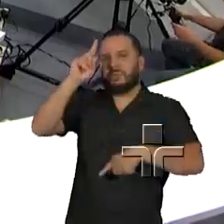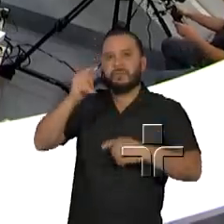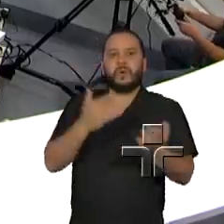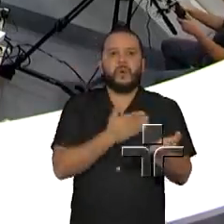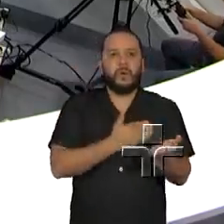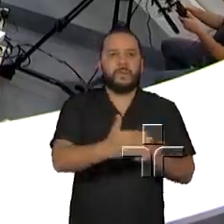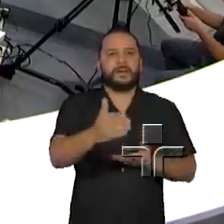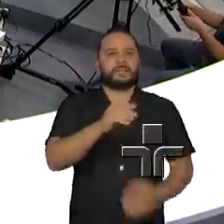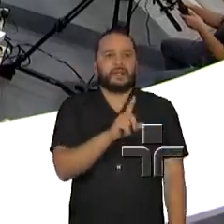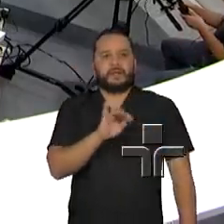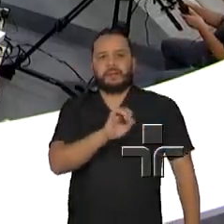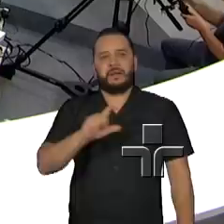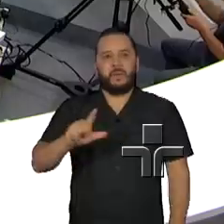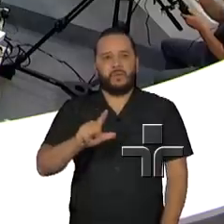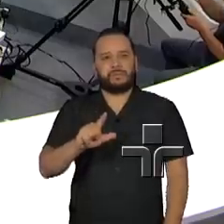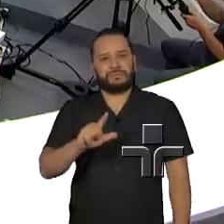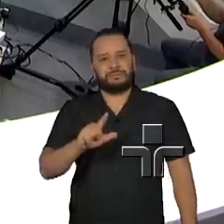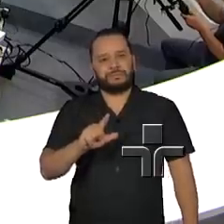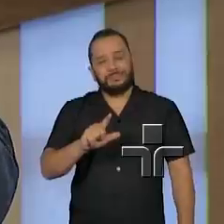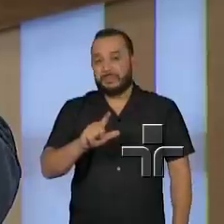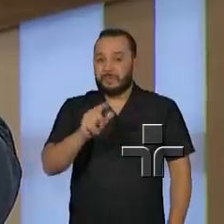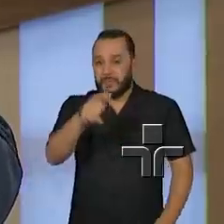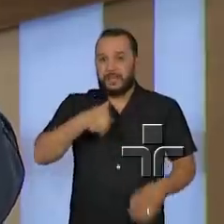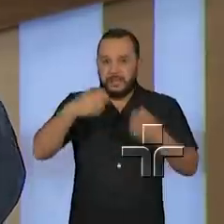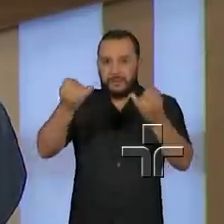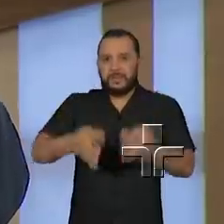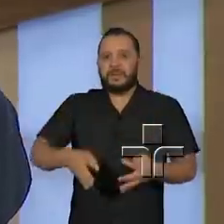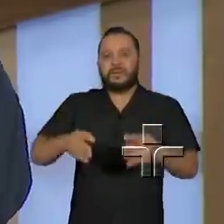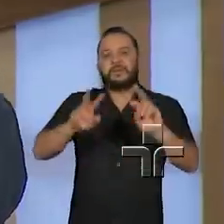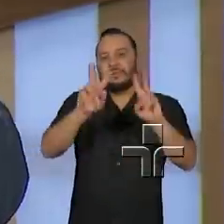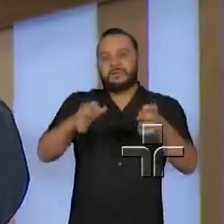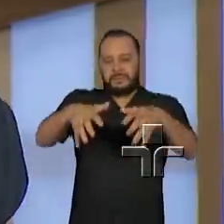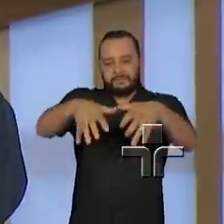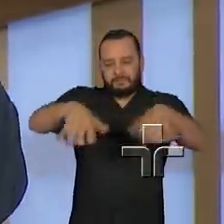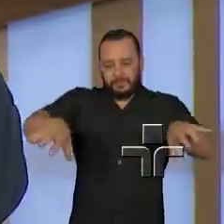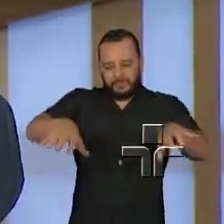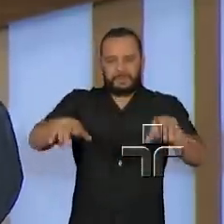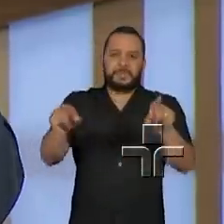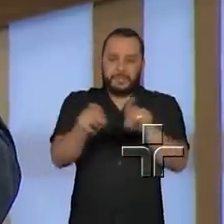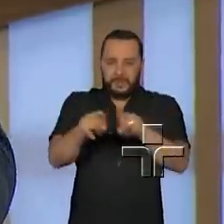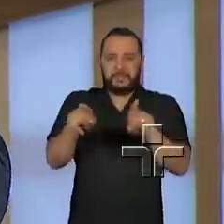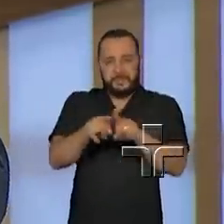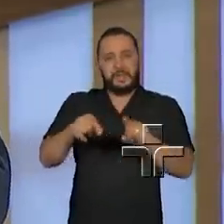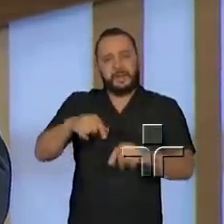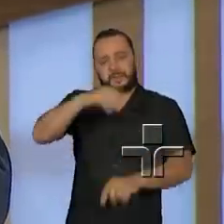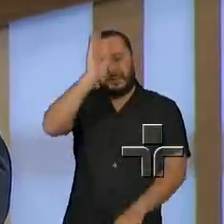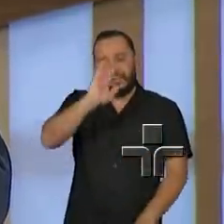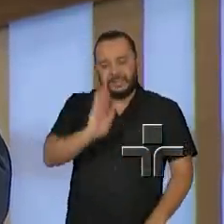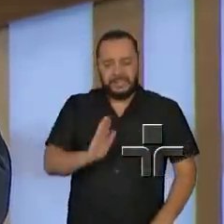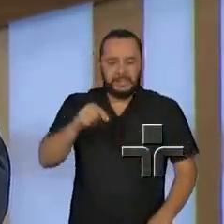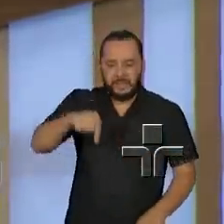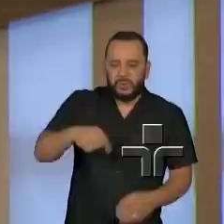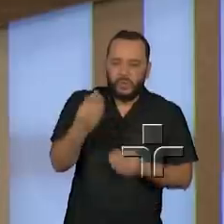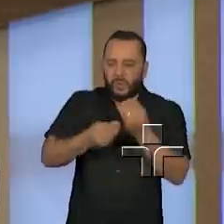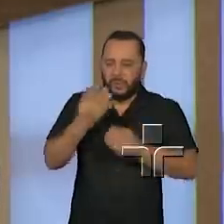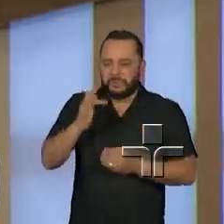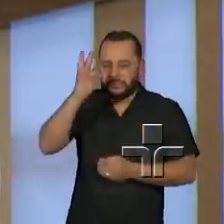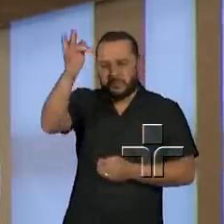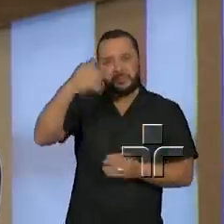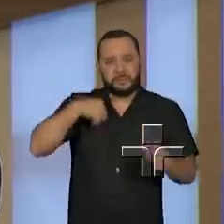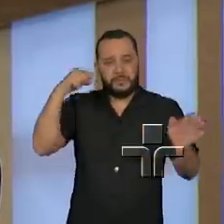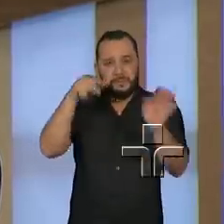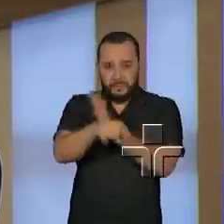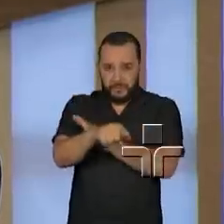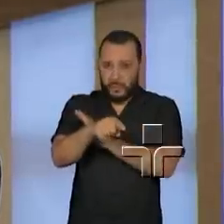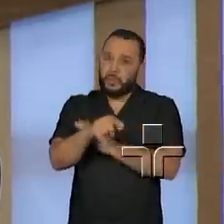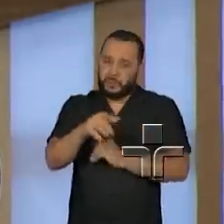Professor, o senhor falou a respeito da polarização e a vocação que a gente tem, o país que a gente quer ser, e eu faria uma pergunta bem